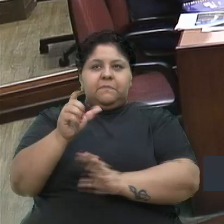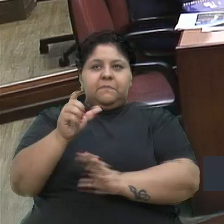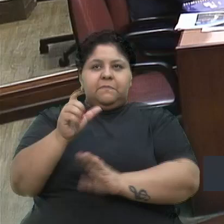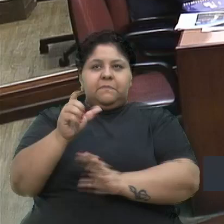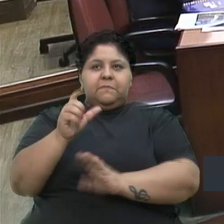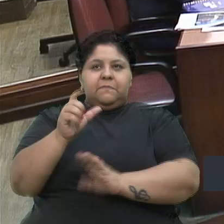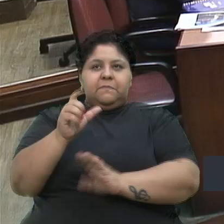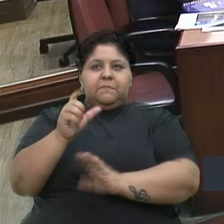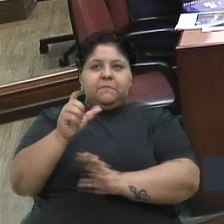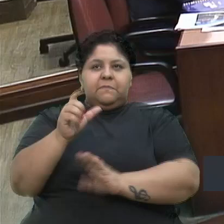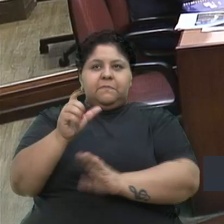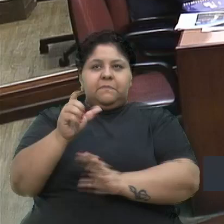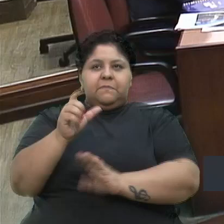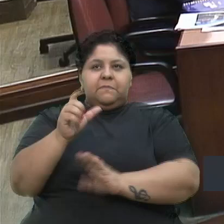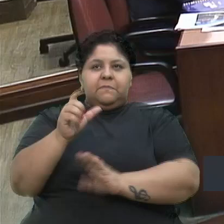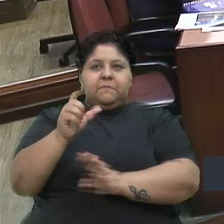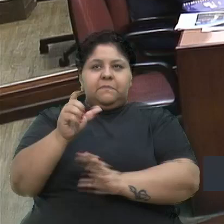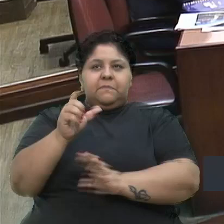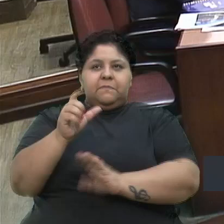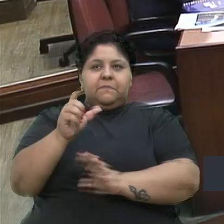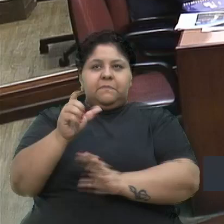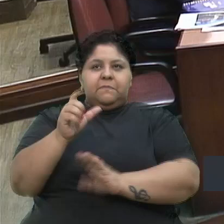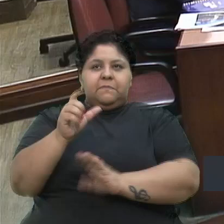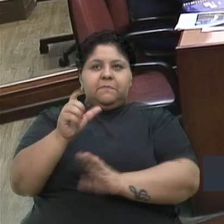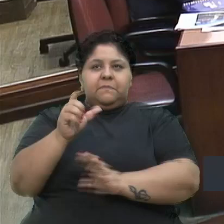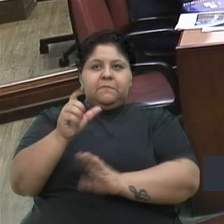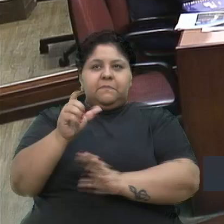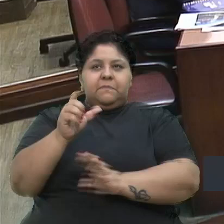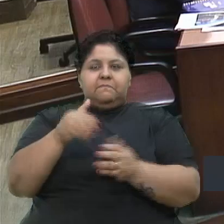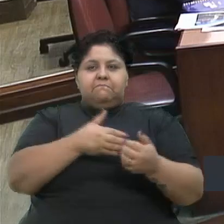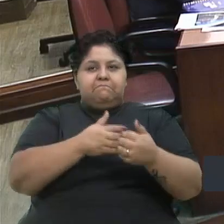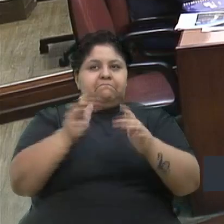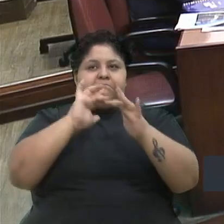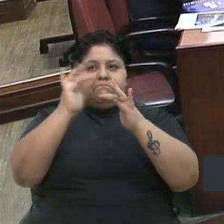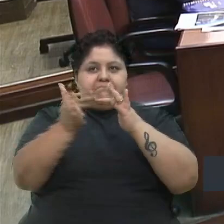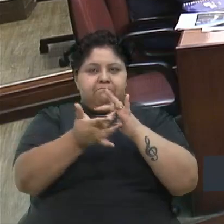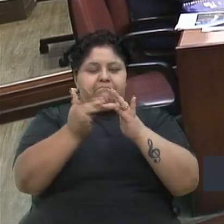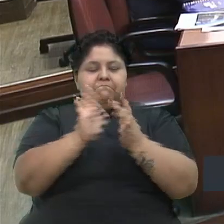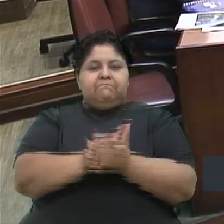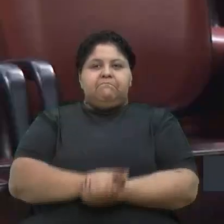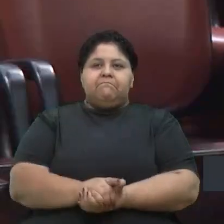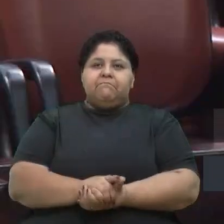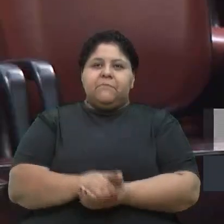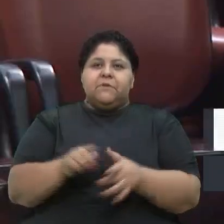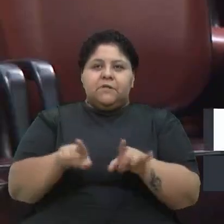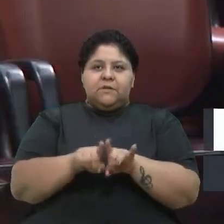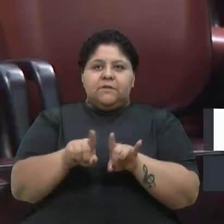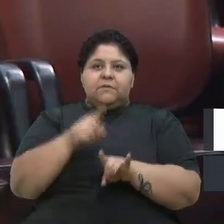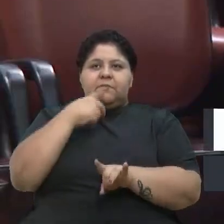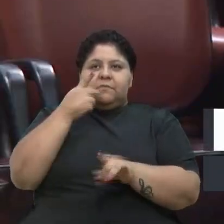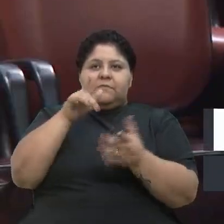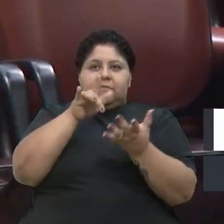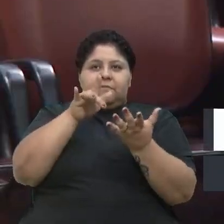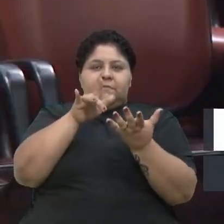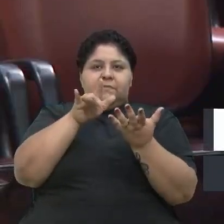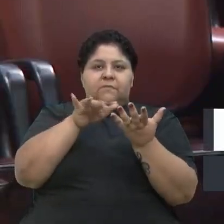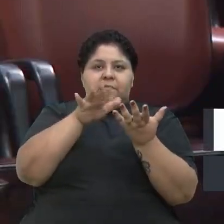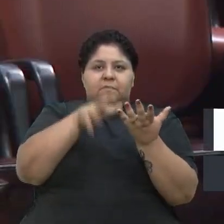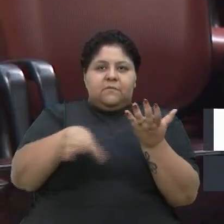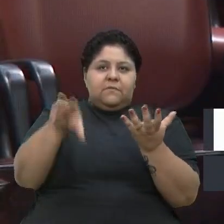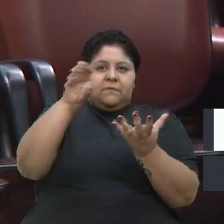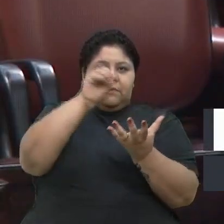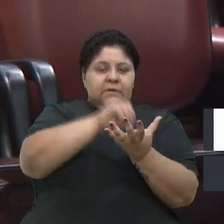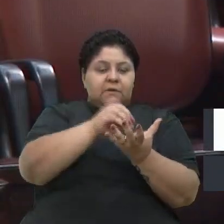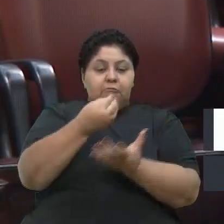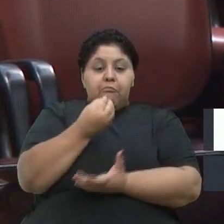Você que nos assiste através da TV Câmara, rede social. Também falo da Codeca, num olhar muito bonito, um olhar muito bom